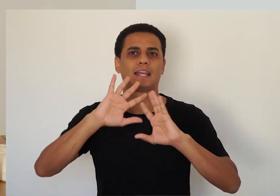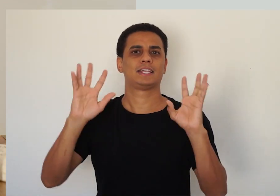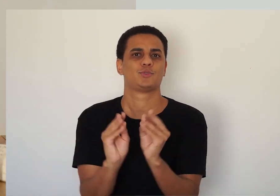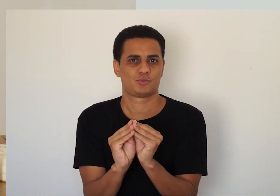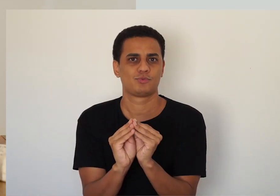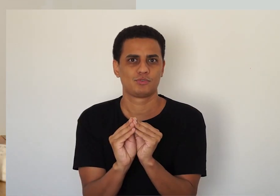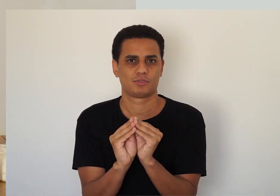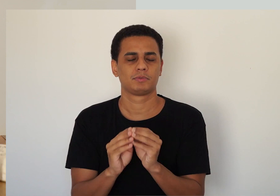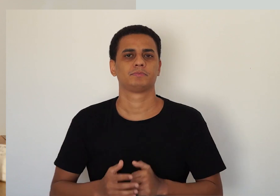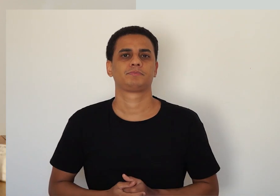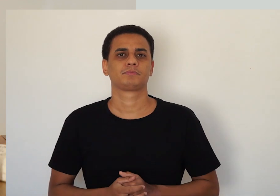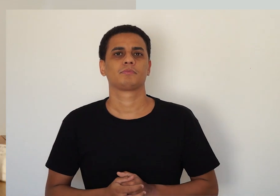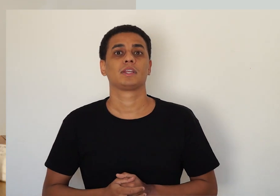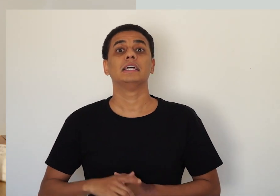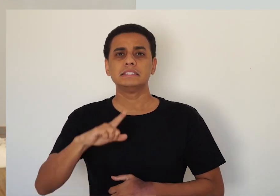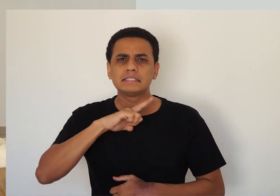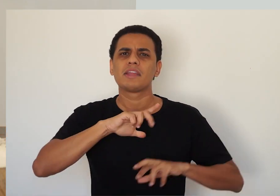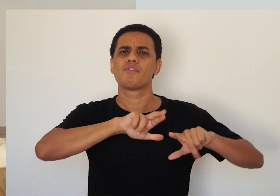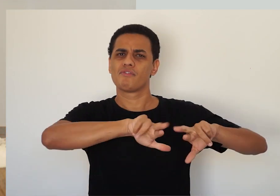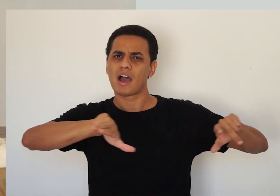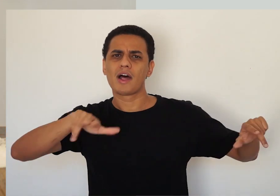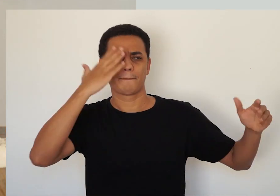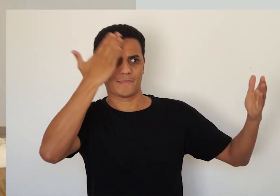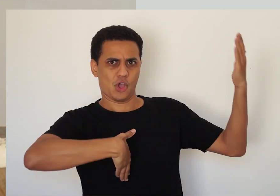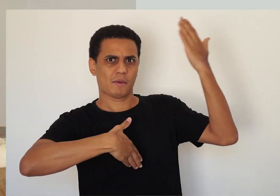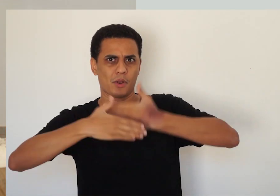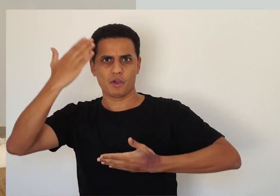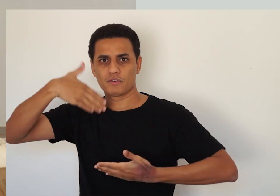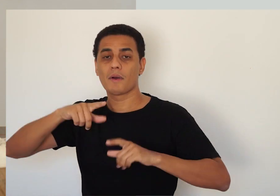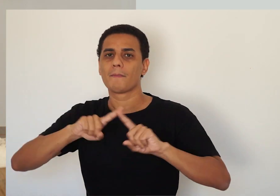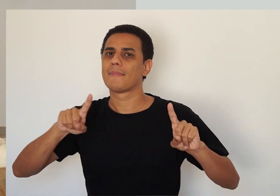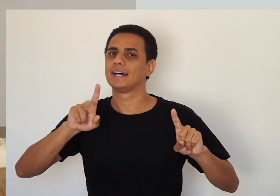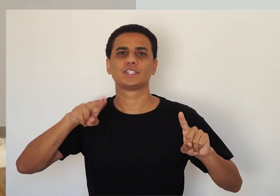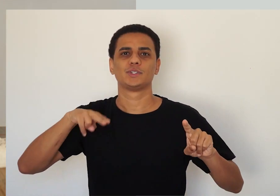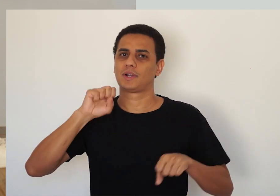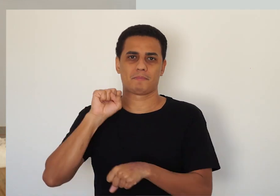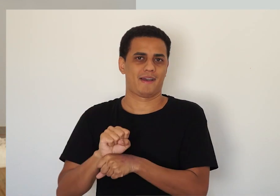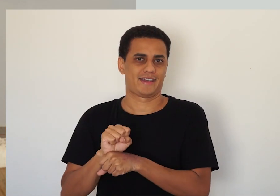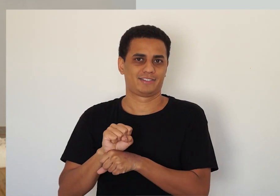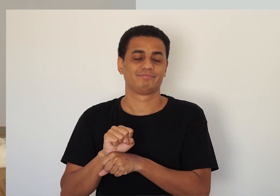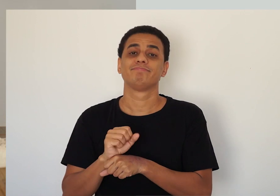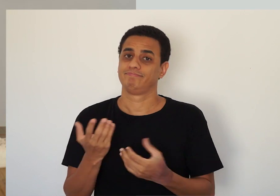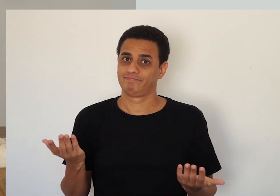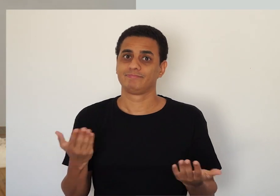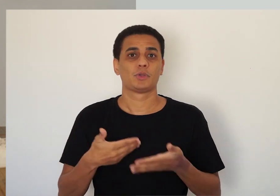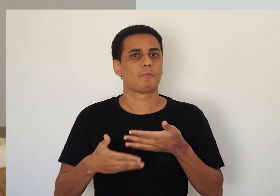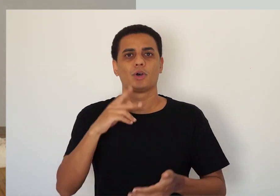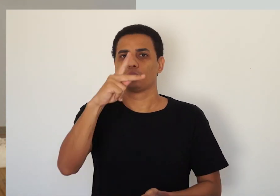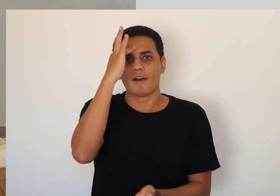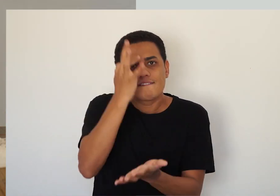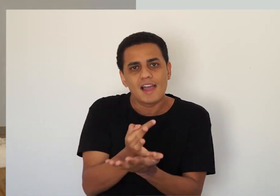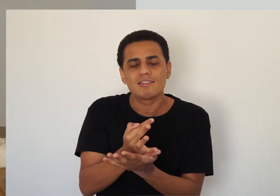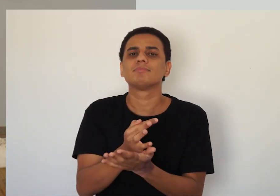maneira, fazendo aqui um resumo básico, tá? As provações, elas nunca vão parar na minha e na sua vida,